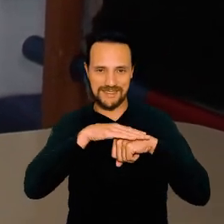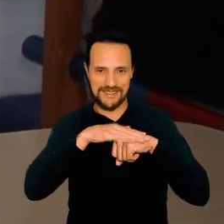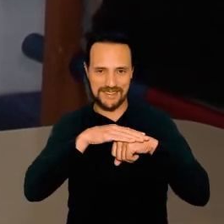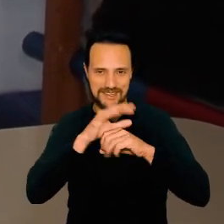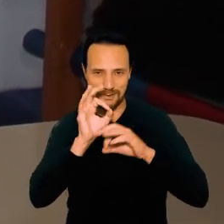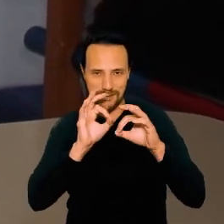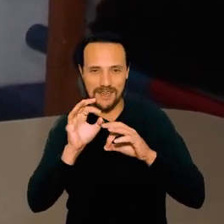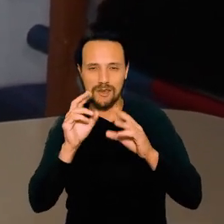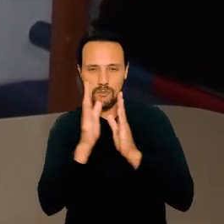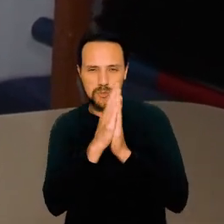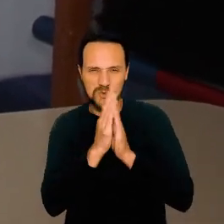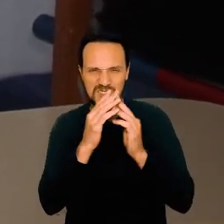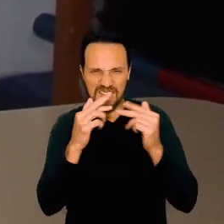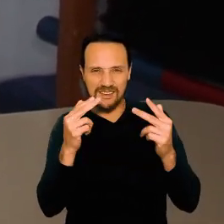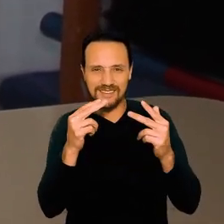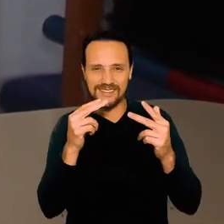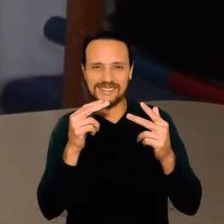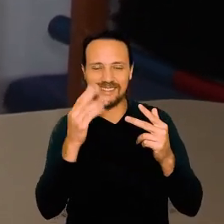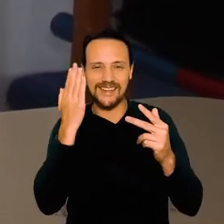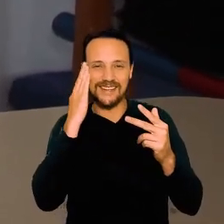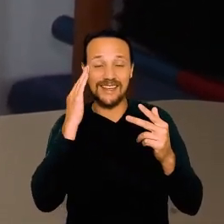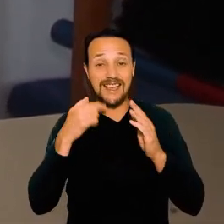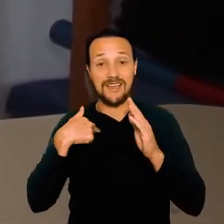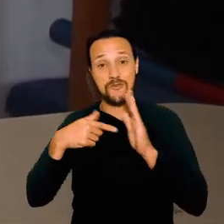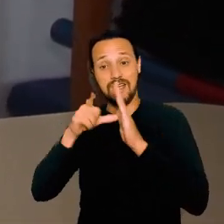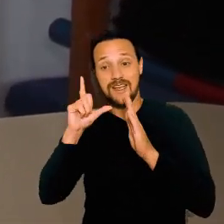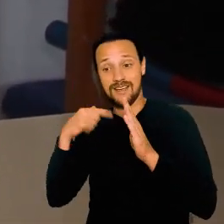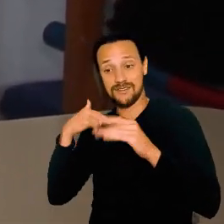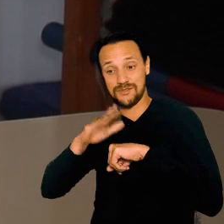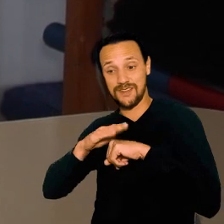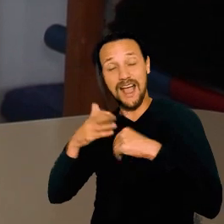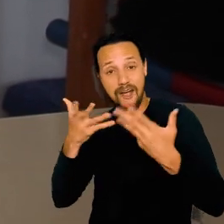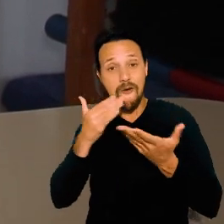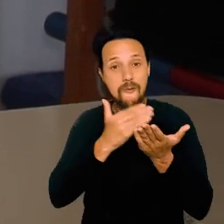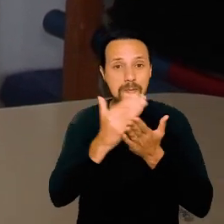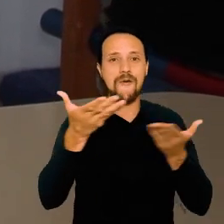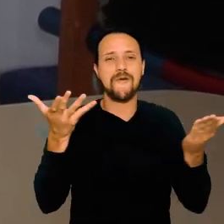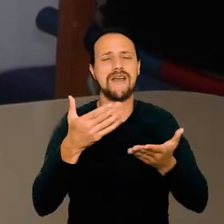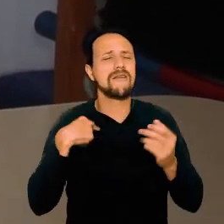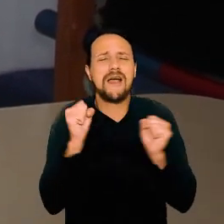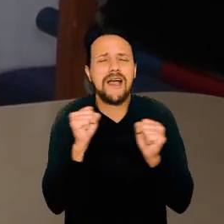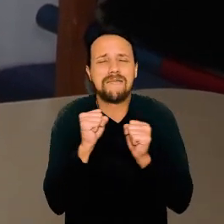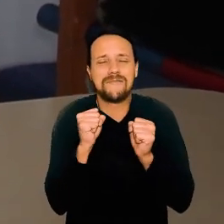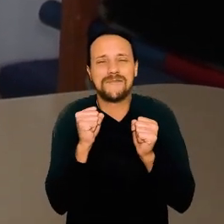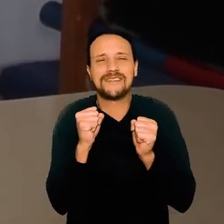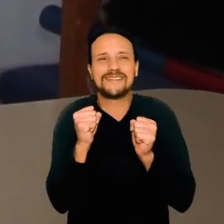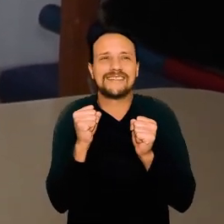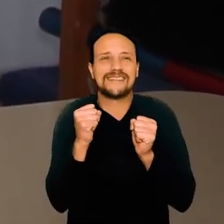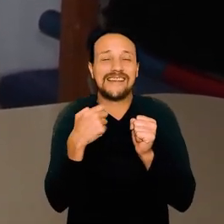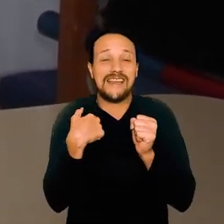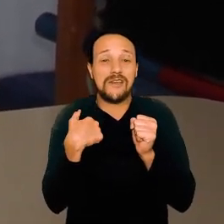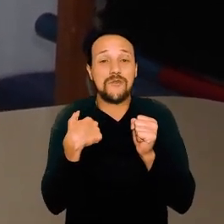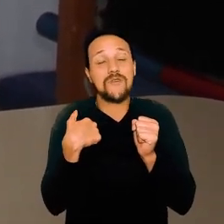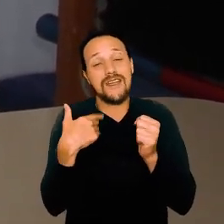poder ter esse incentivo para começar a reviver, né? Porque com uma